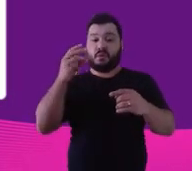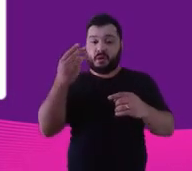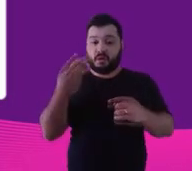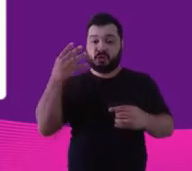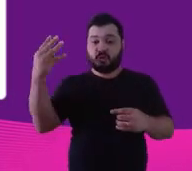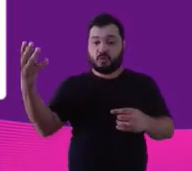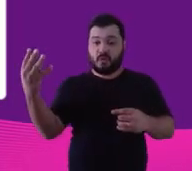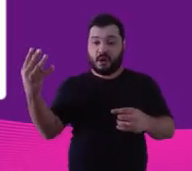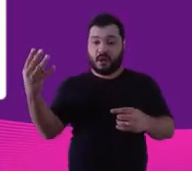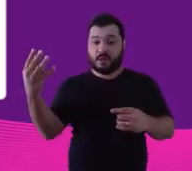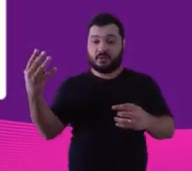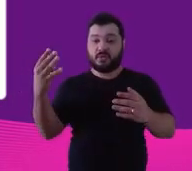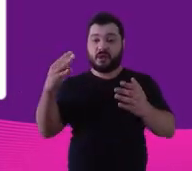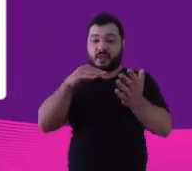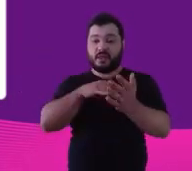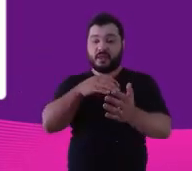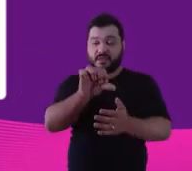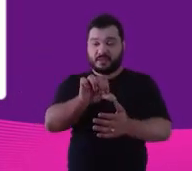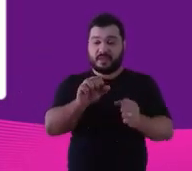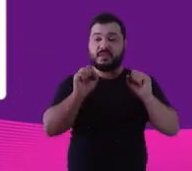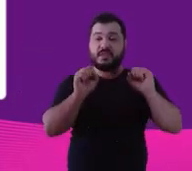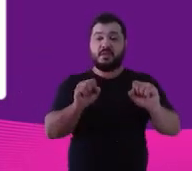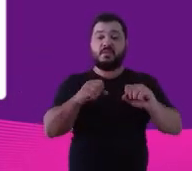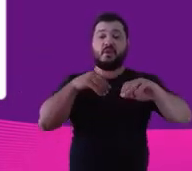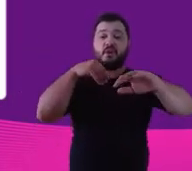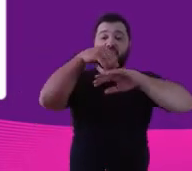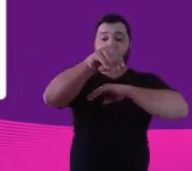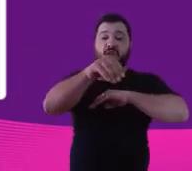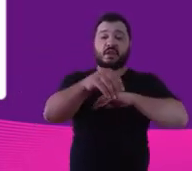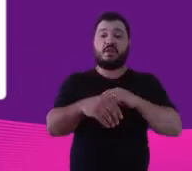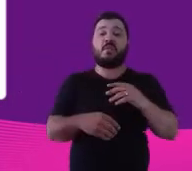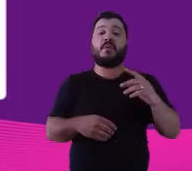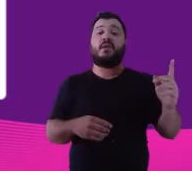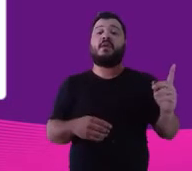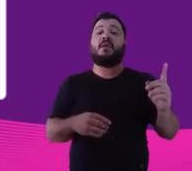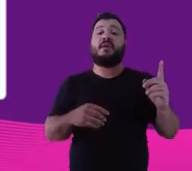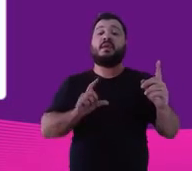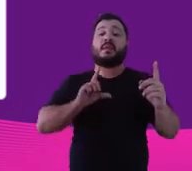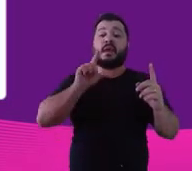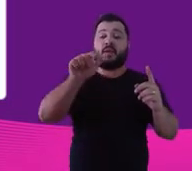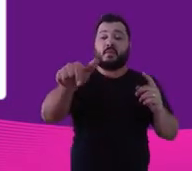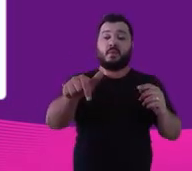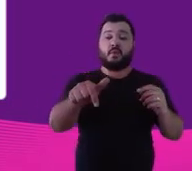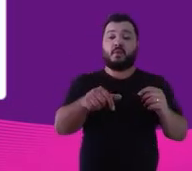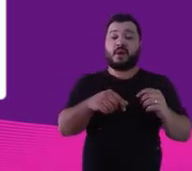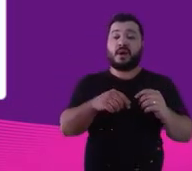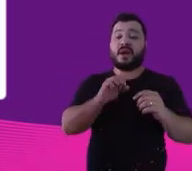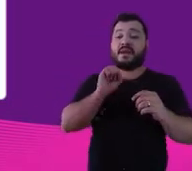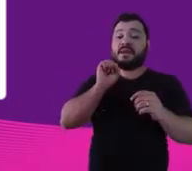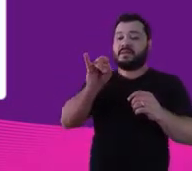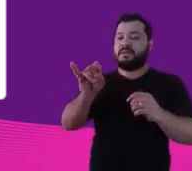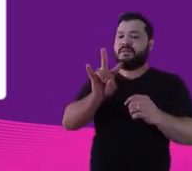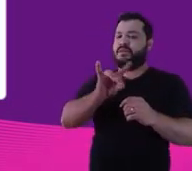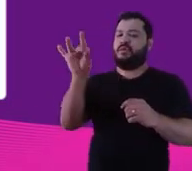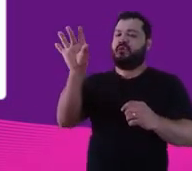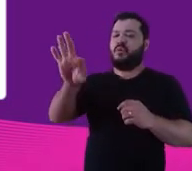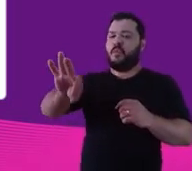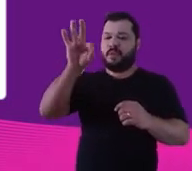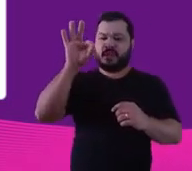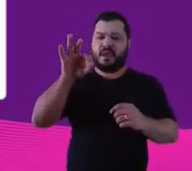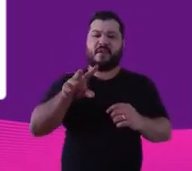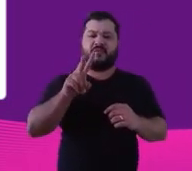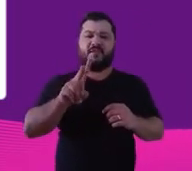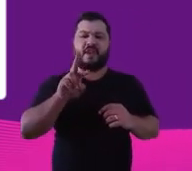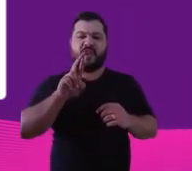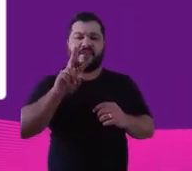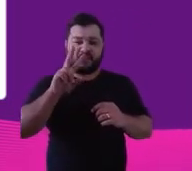quatro a seis a gente pode recomendar provocar é a que a gente optar pelo RD é